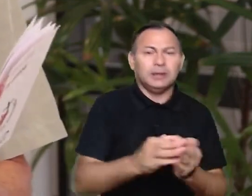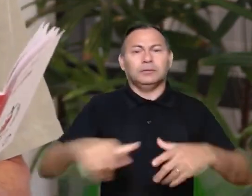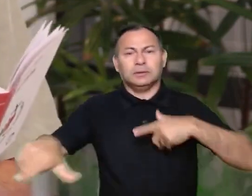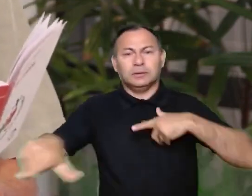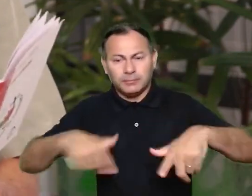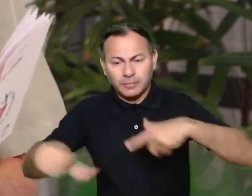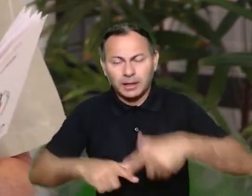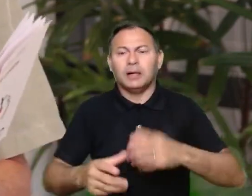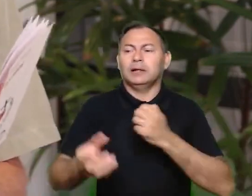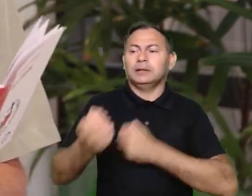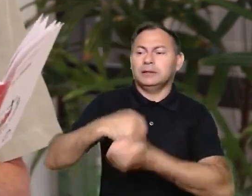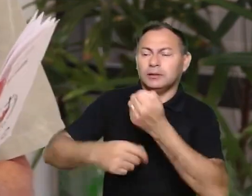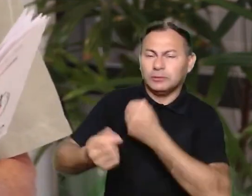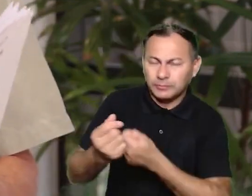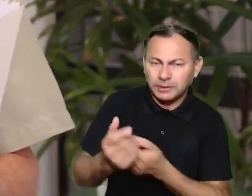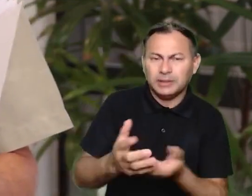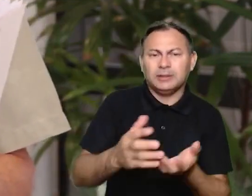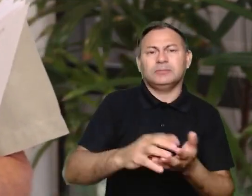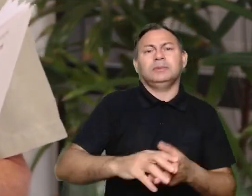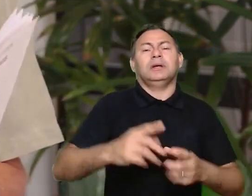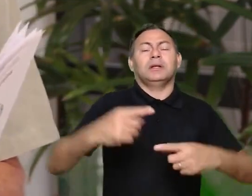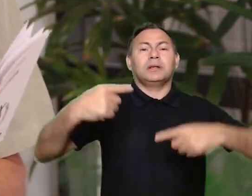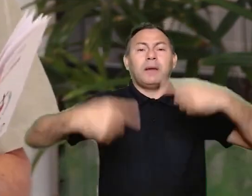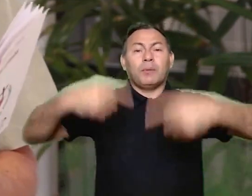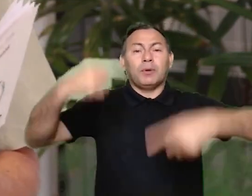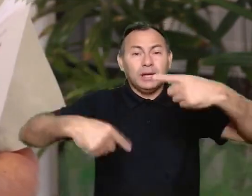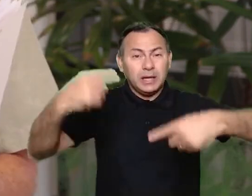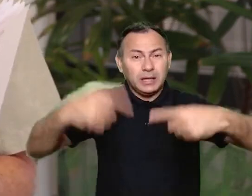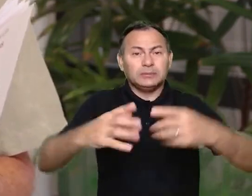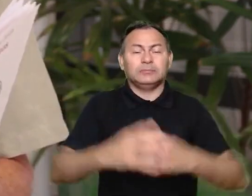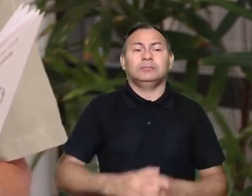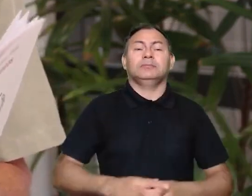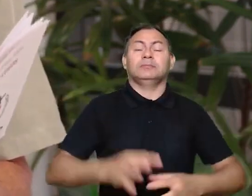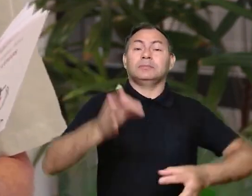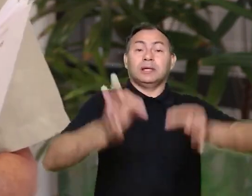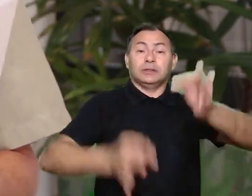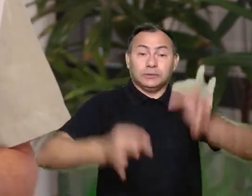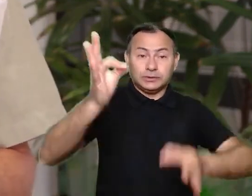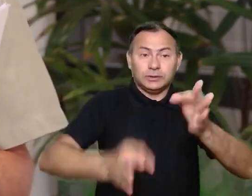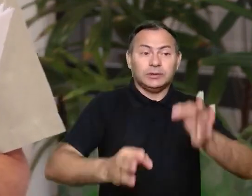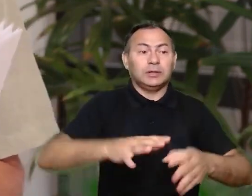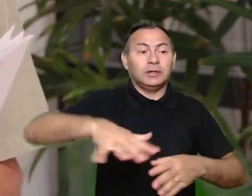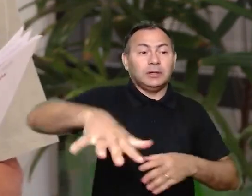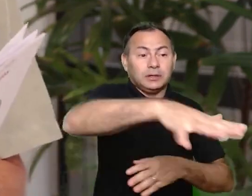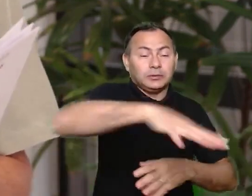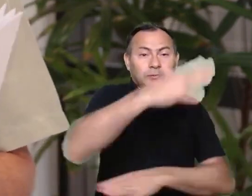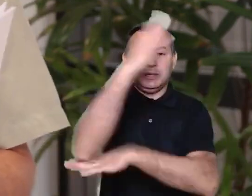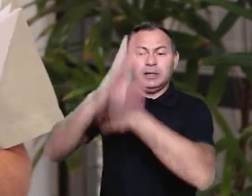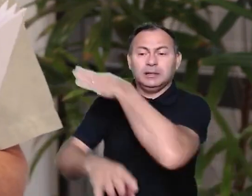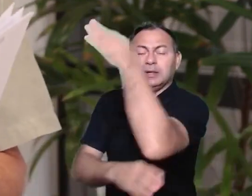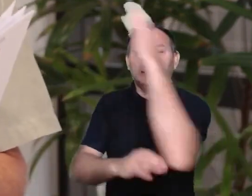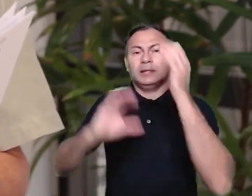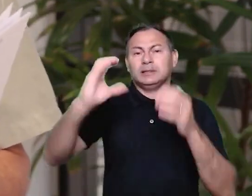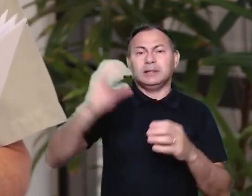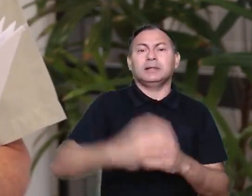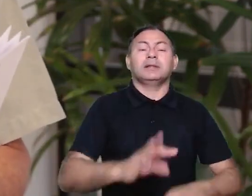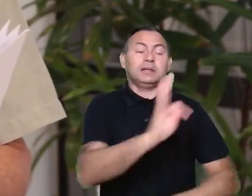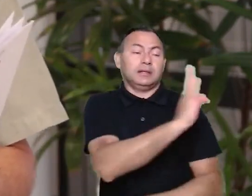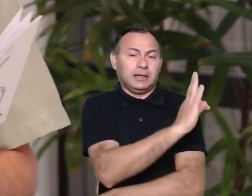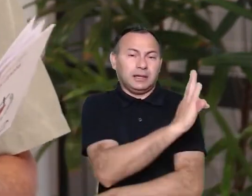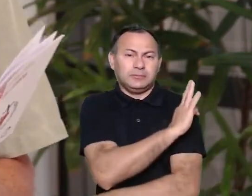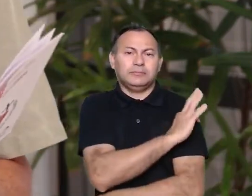família, do trabalho, da economia, da política, da justiça, do meio ambiente, da ciência,